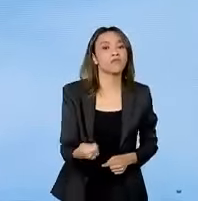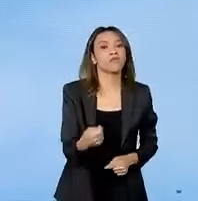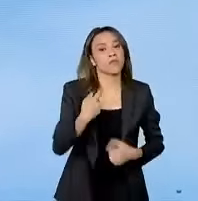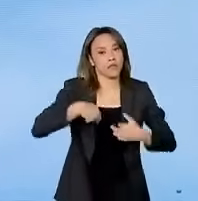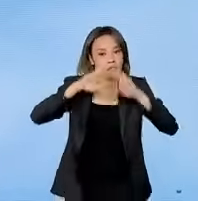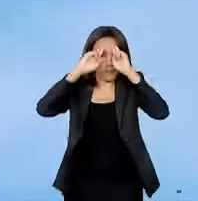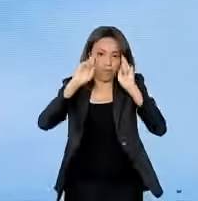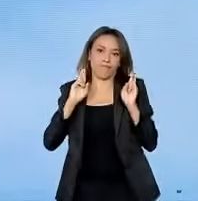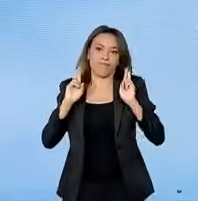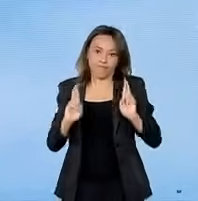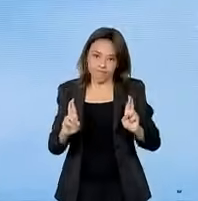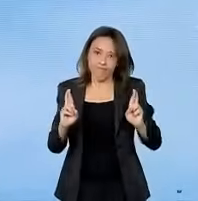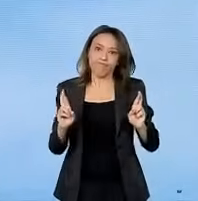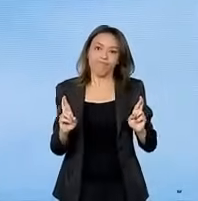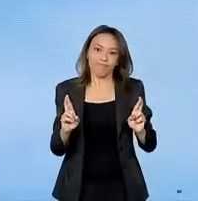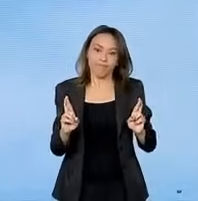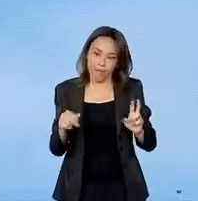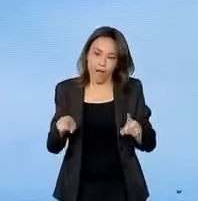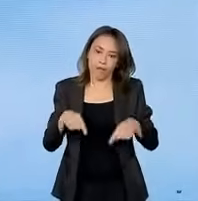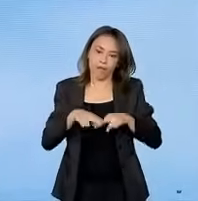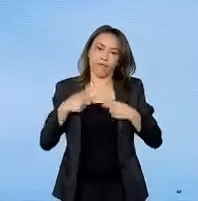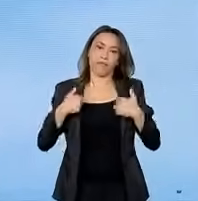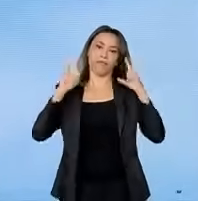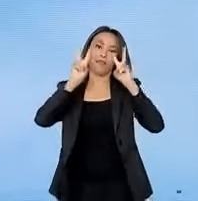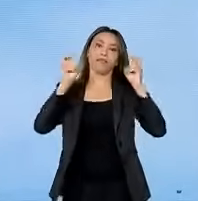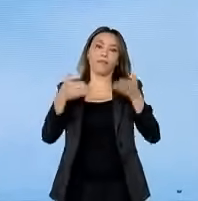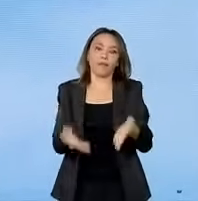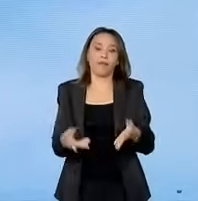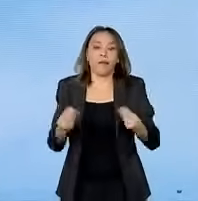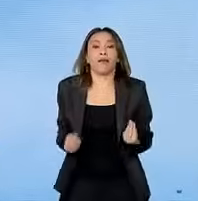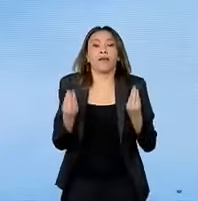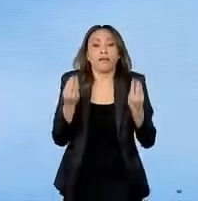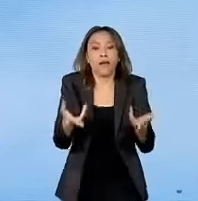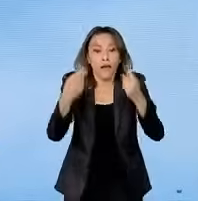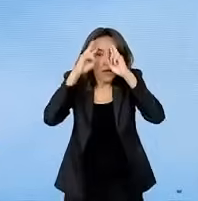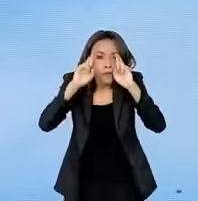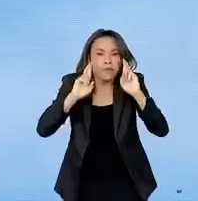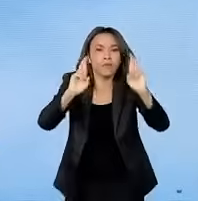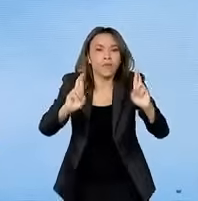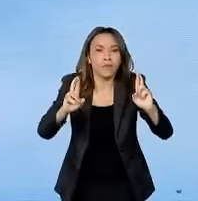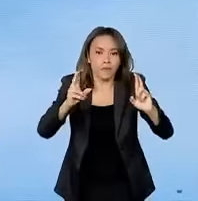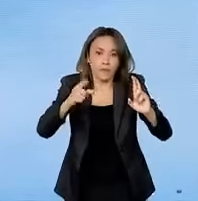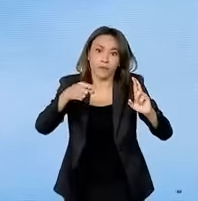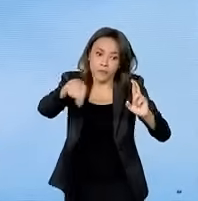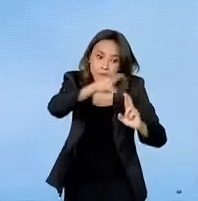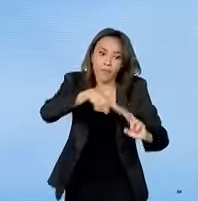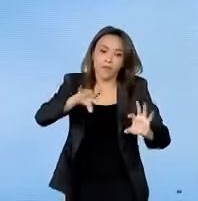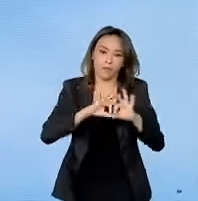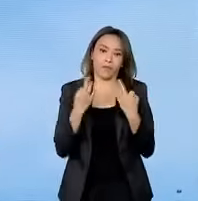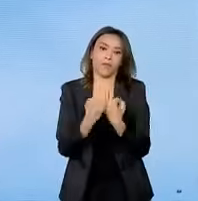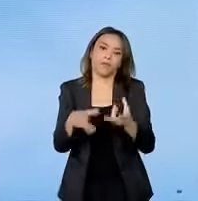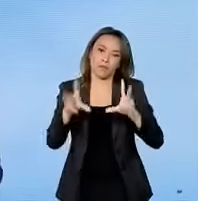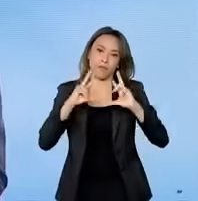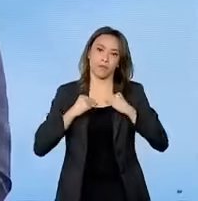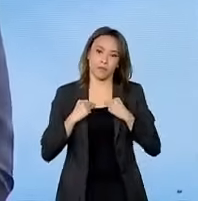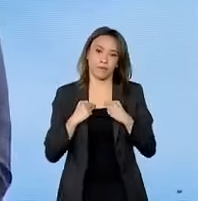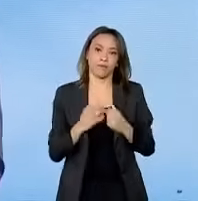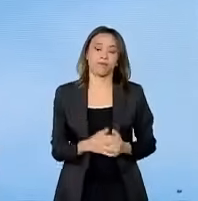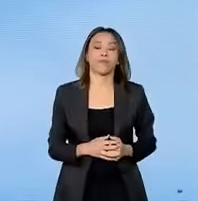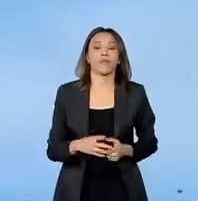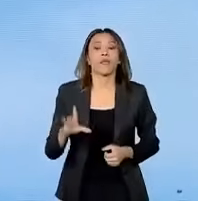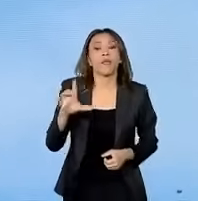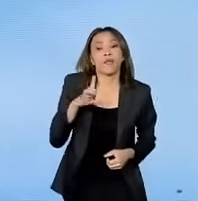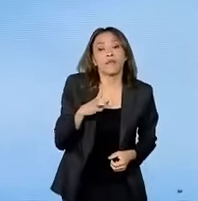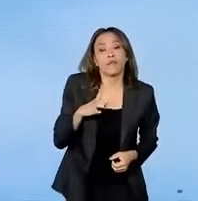nada, disso que nós estamos tratando aqui, é dar dignidade às famílias brasileiras. Eu só tenho,